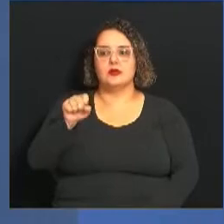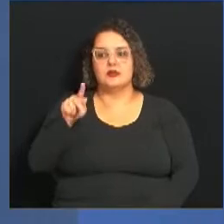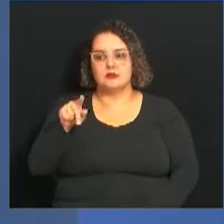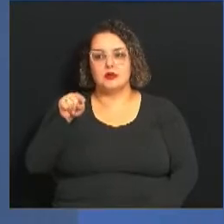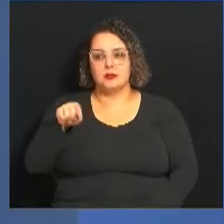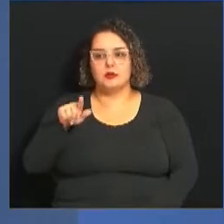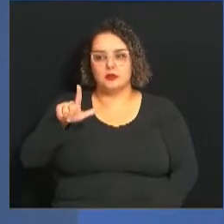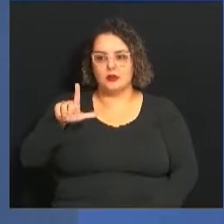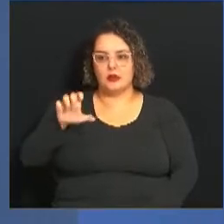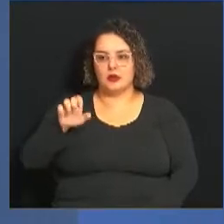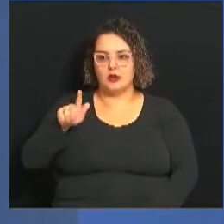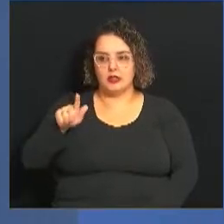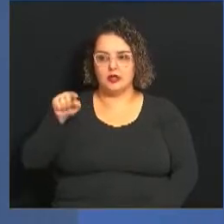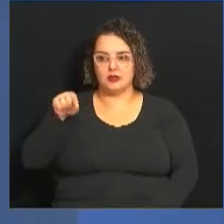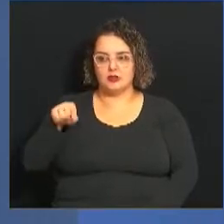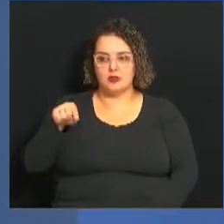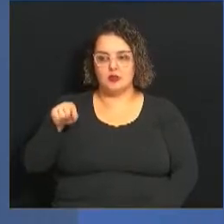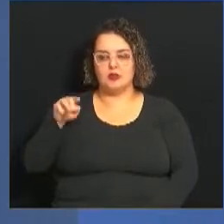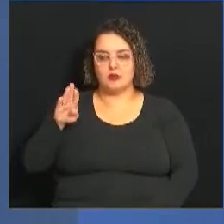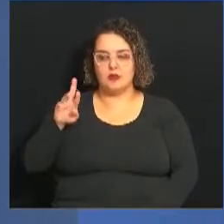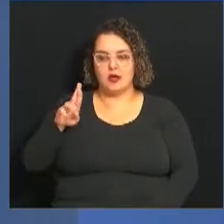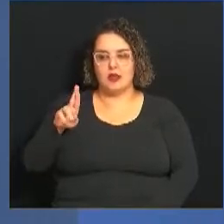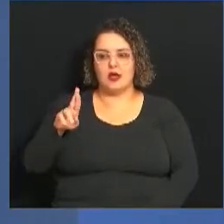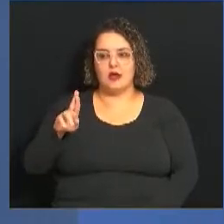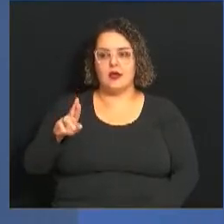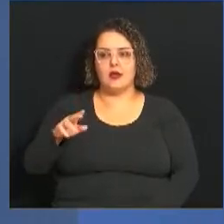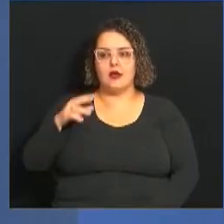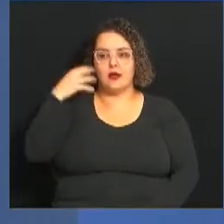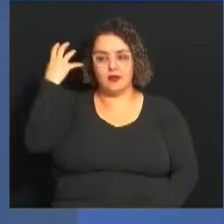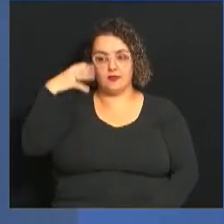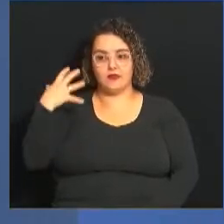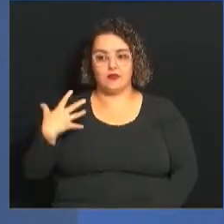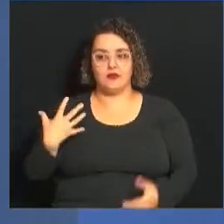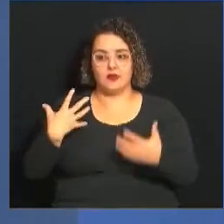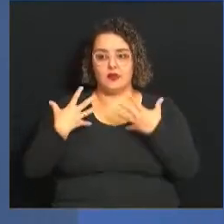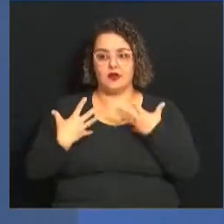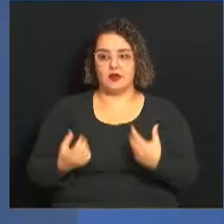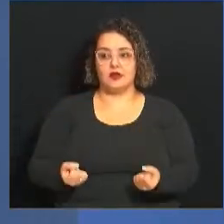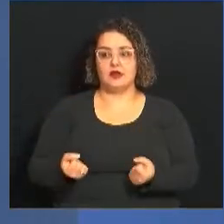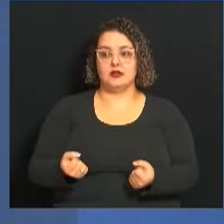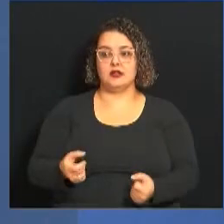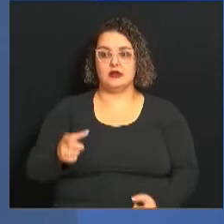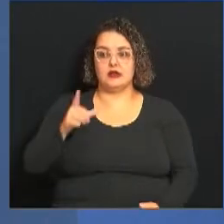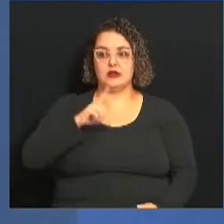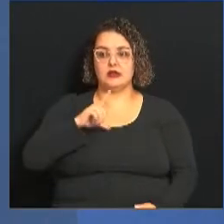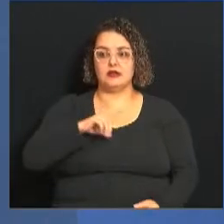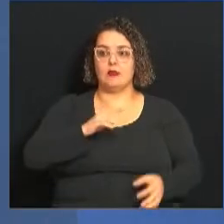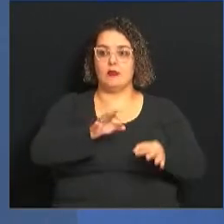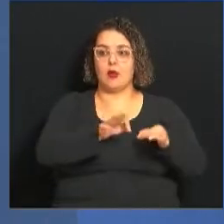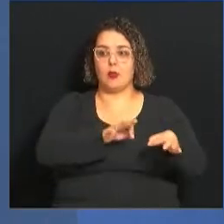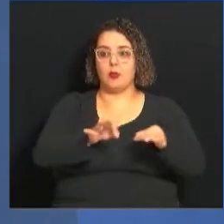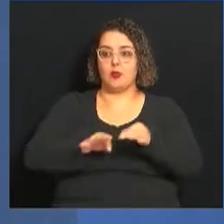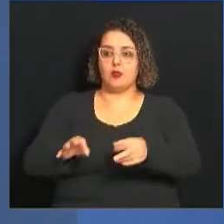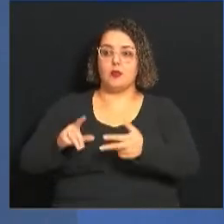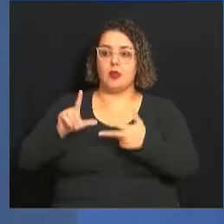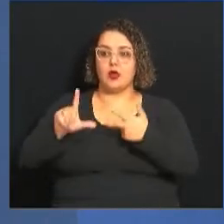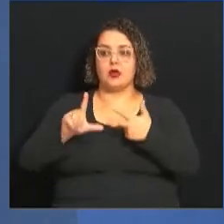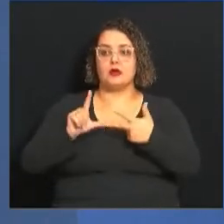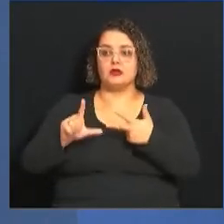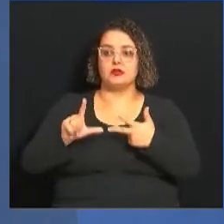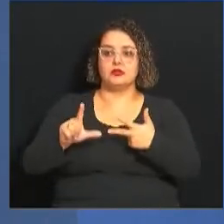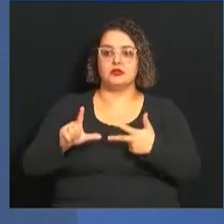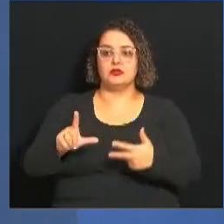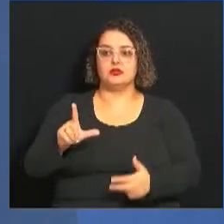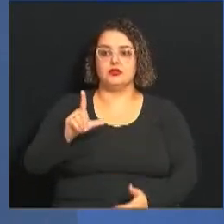campinas.sp.leg.br. A vereadora, desde que tomou posse aqui, olha, ela tem uma produção legislativa já